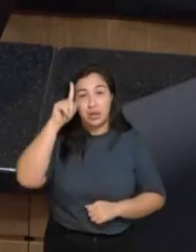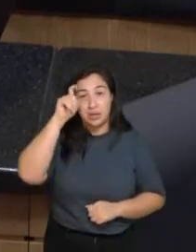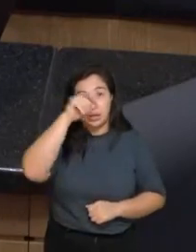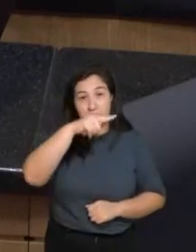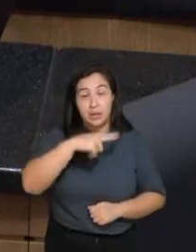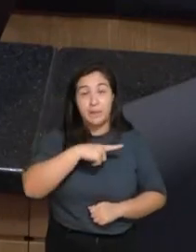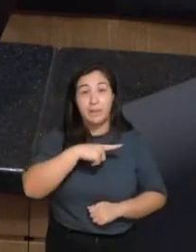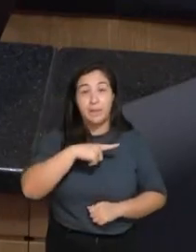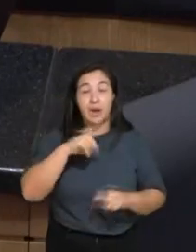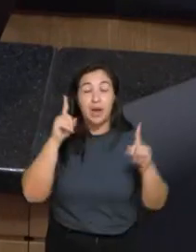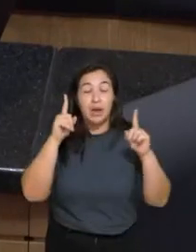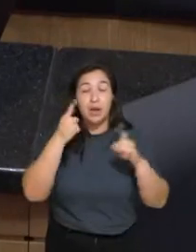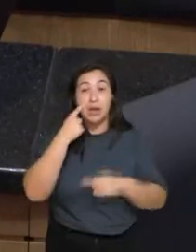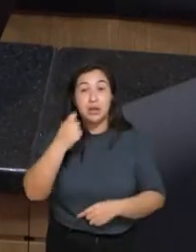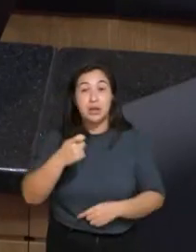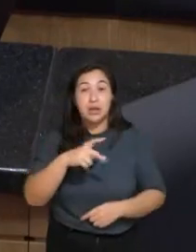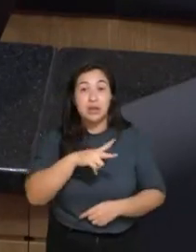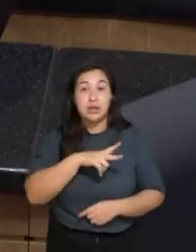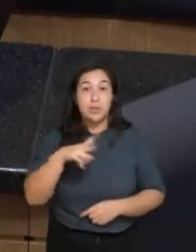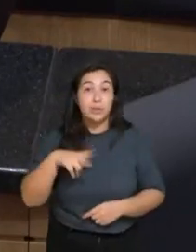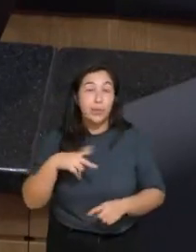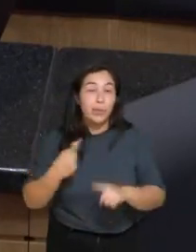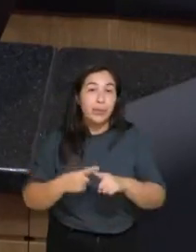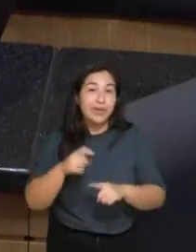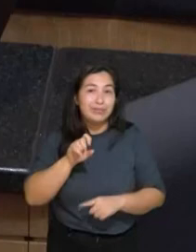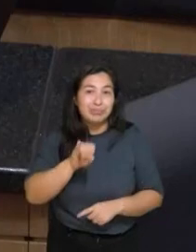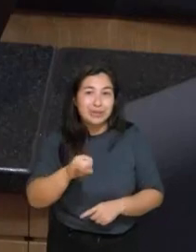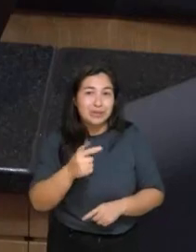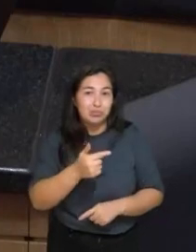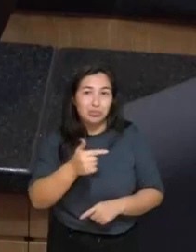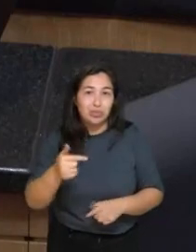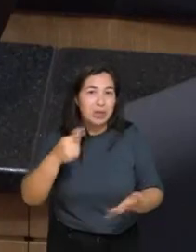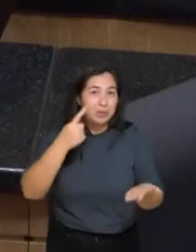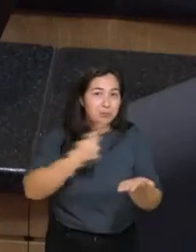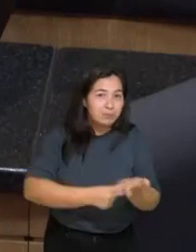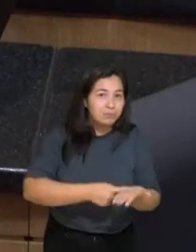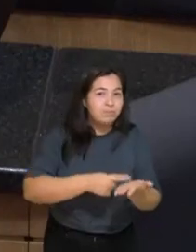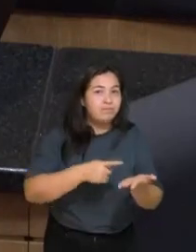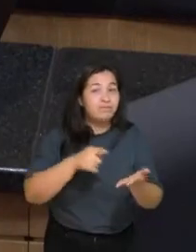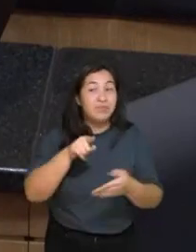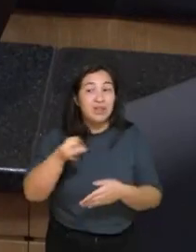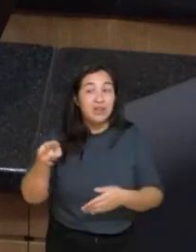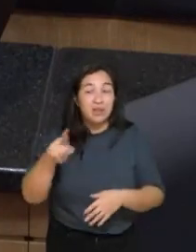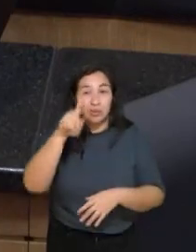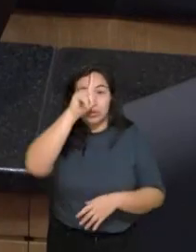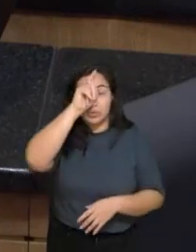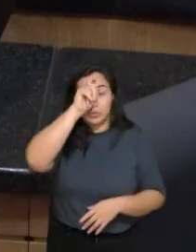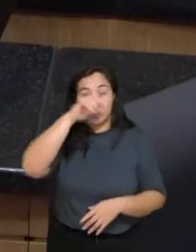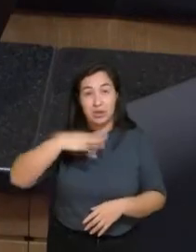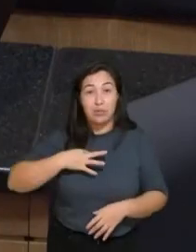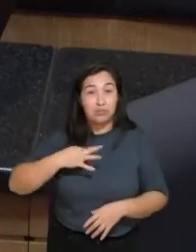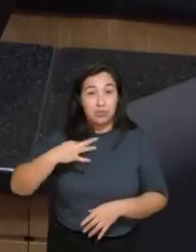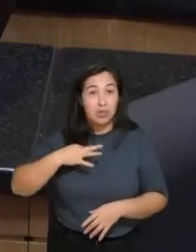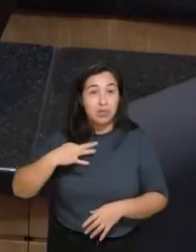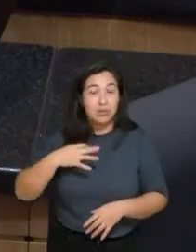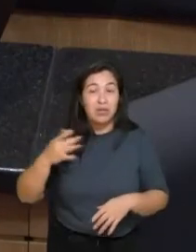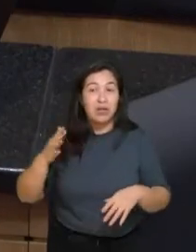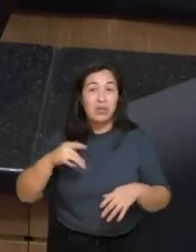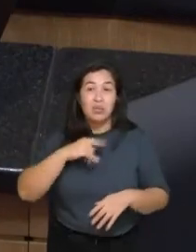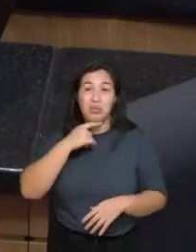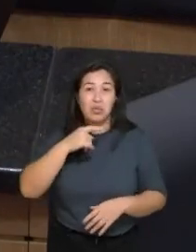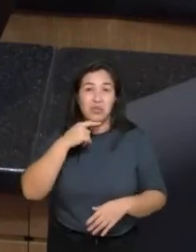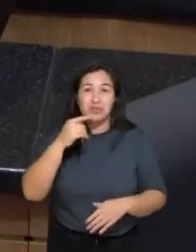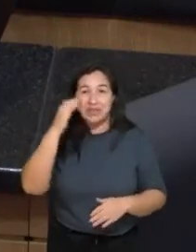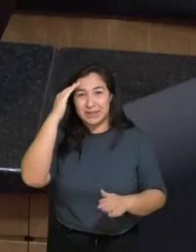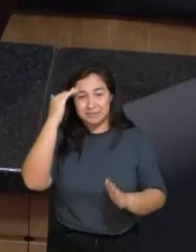porque sem esses convênios, também os hospitais filantrópicos não poderão cumprir a sua finalidade, que é